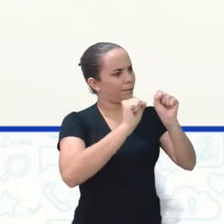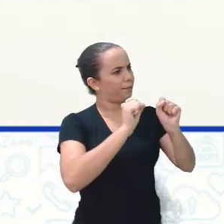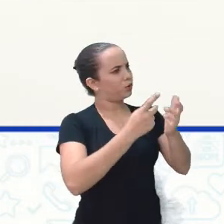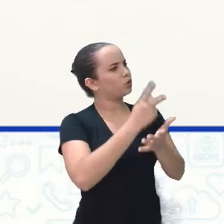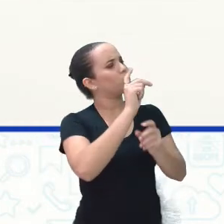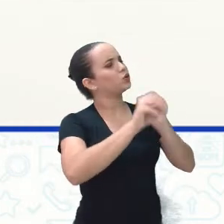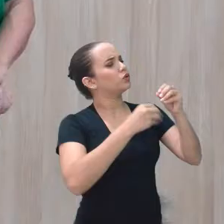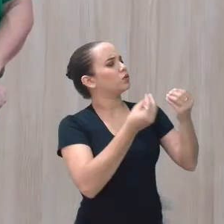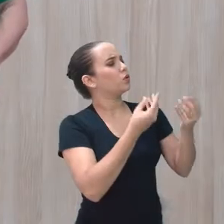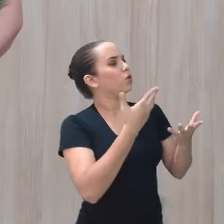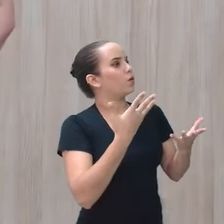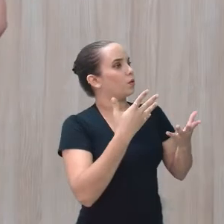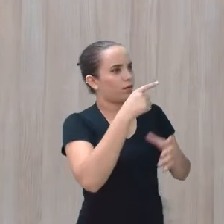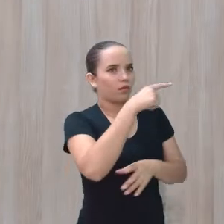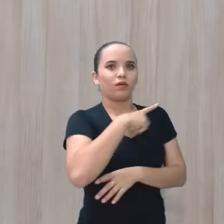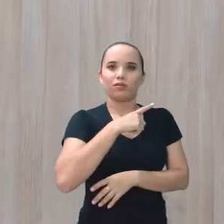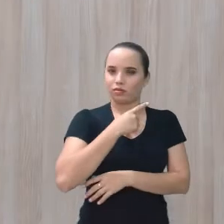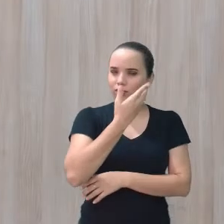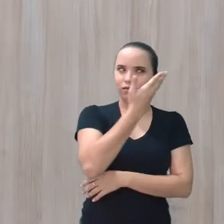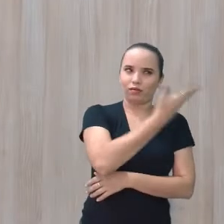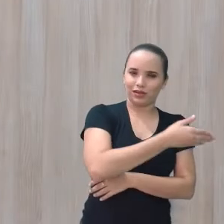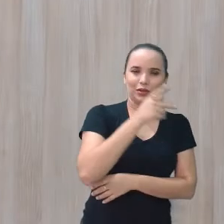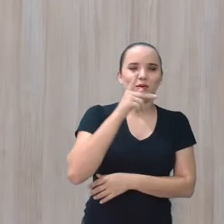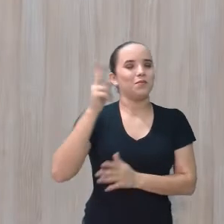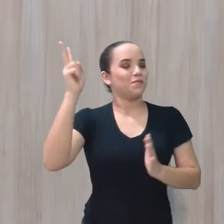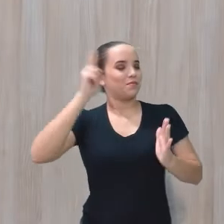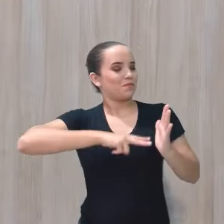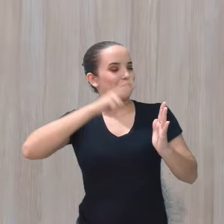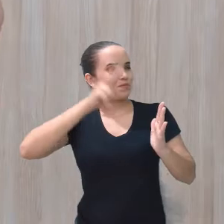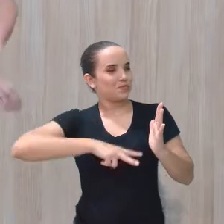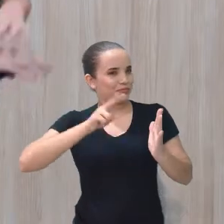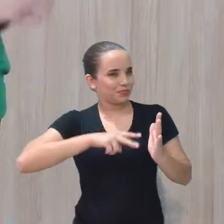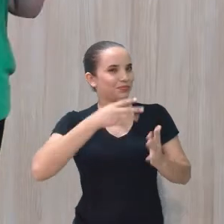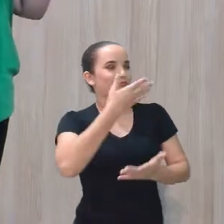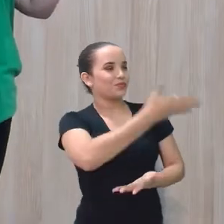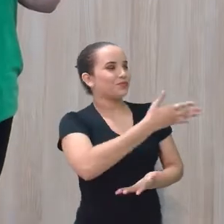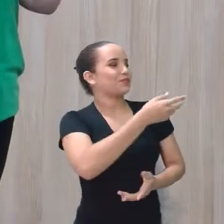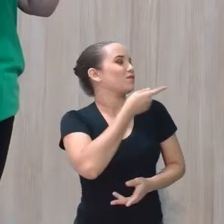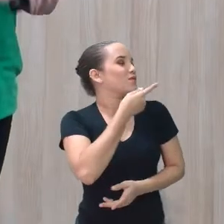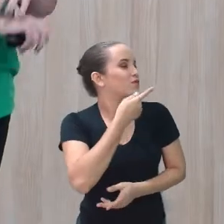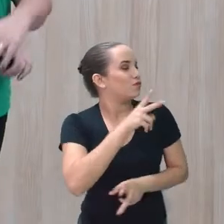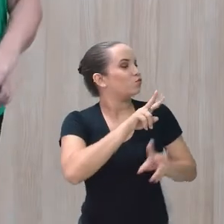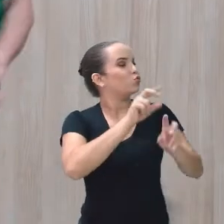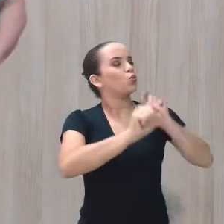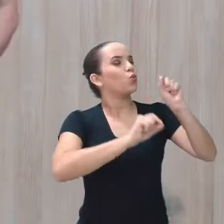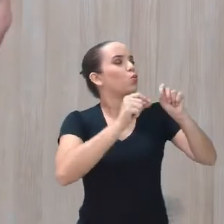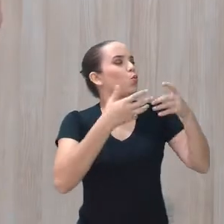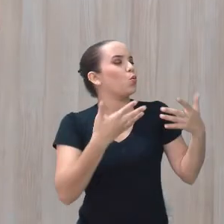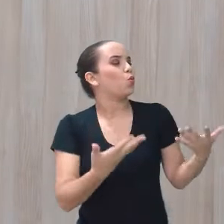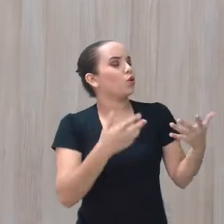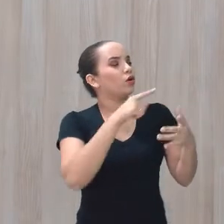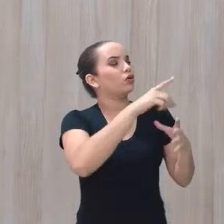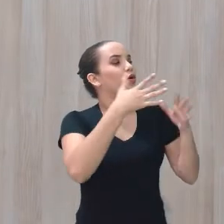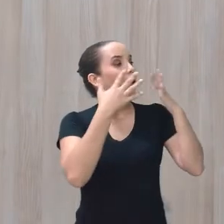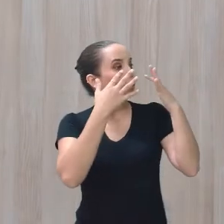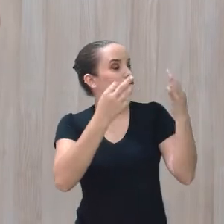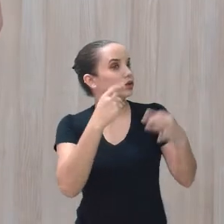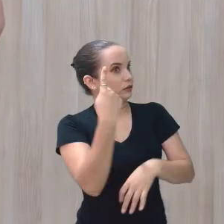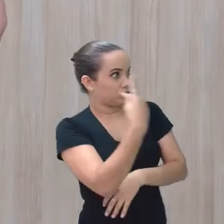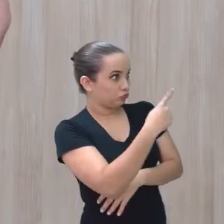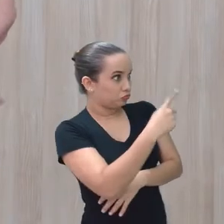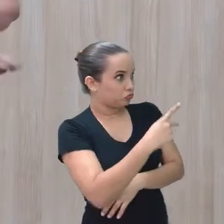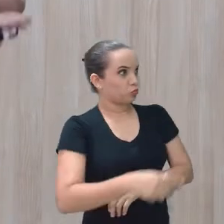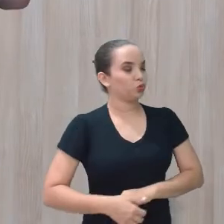você eu tenho uma leitora aqui do meu lado. Fala aí um pouquinho, o que é que chama a atenção, professora Camille,